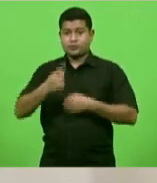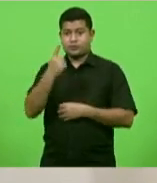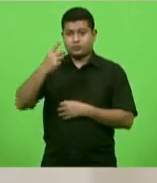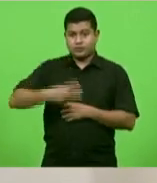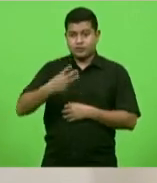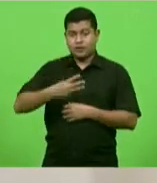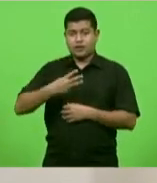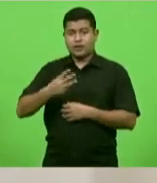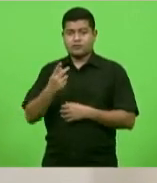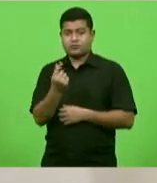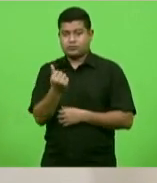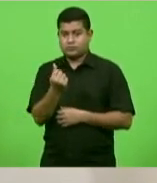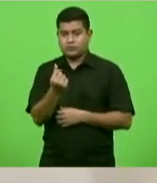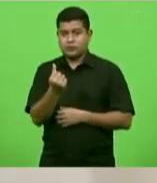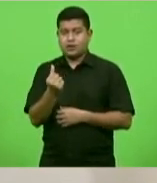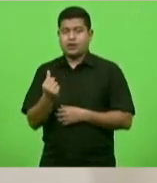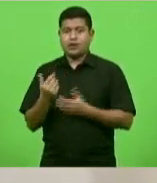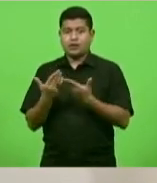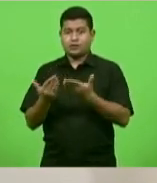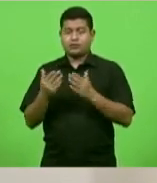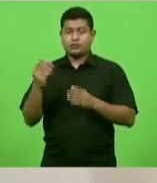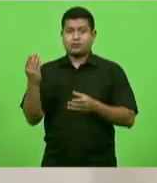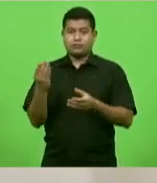administrativa autuada no processo